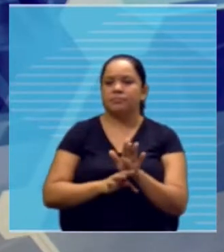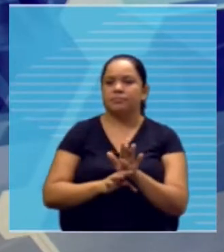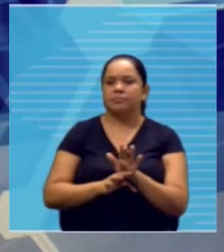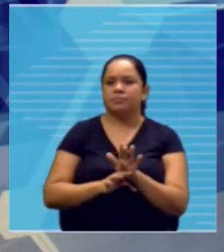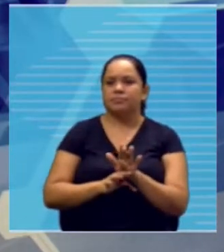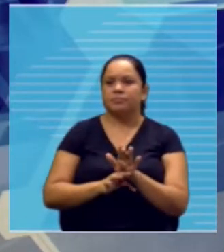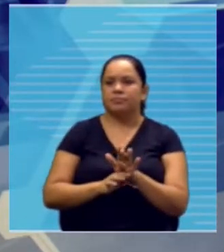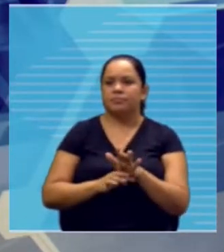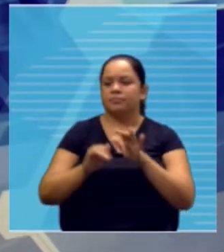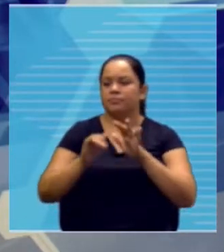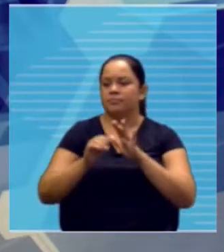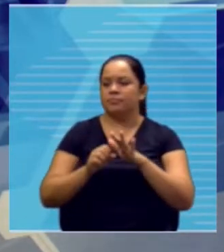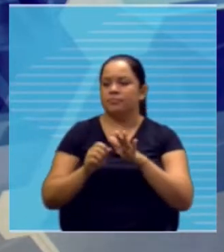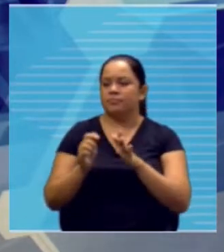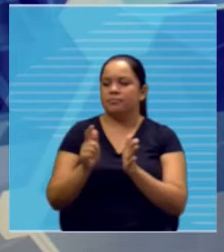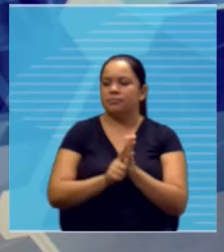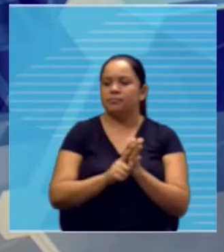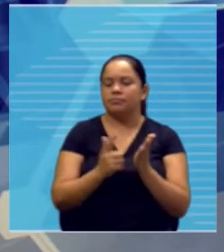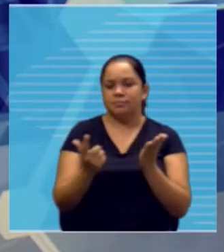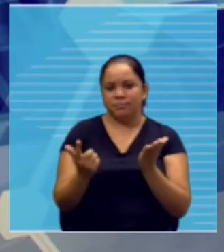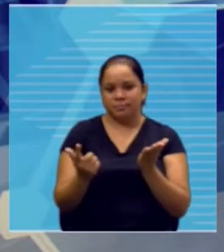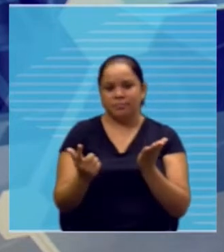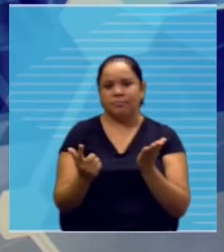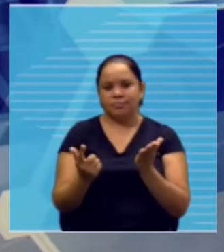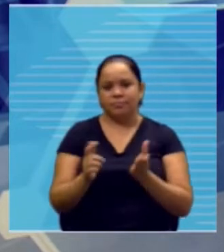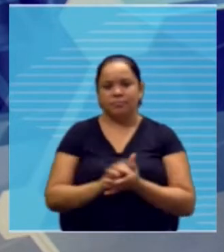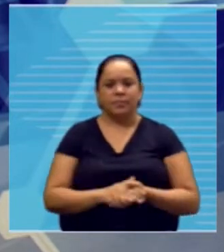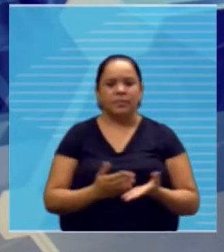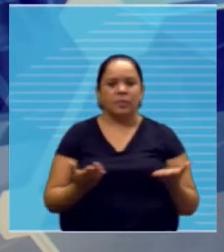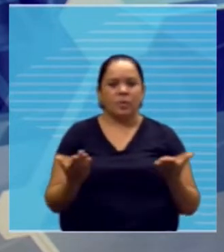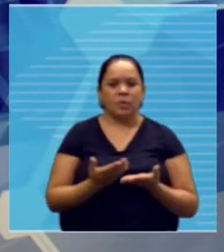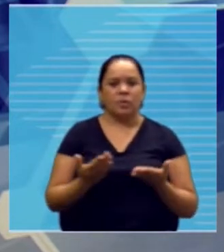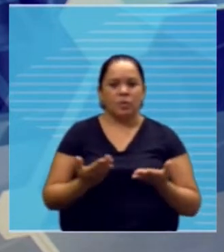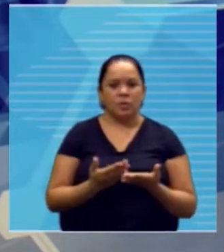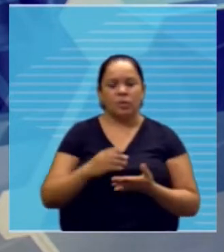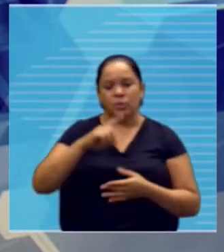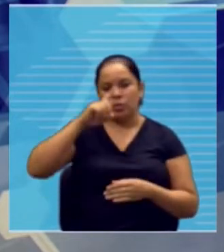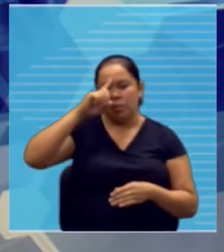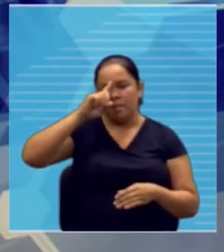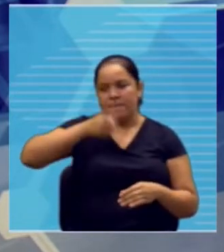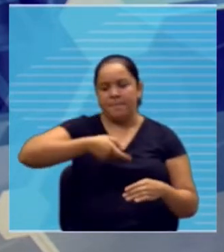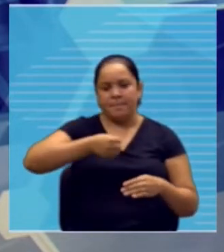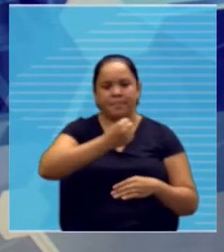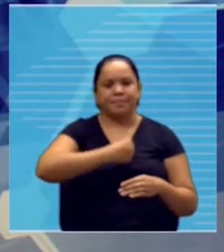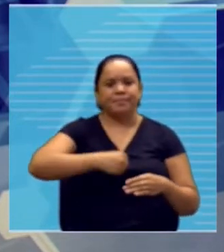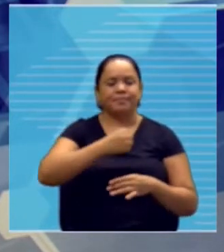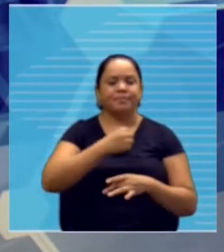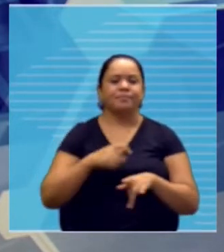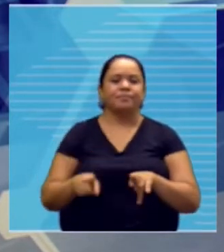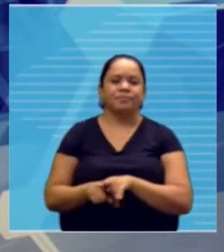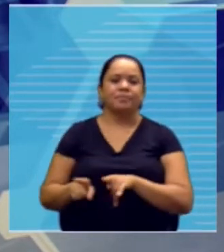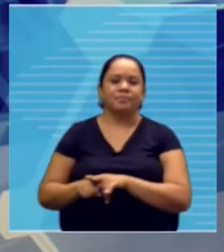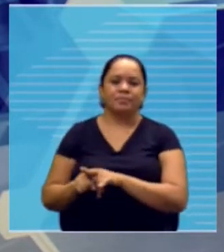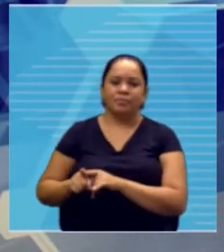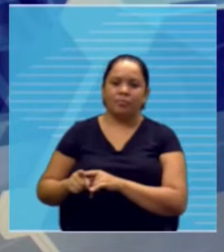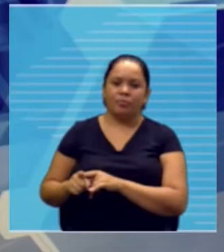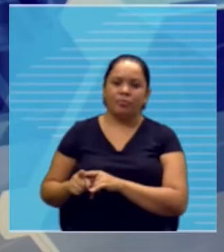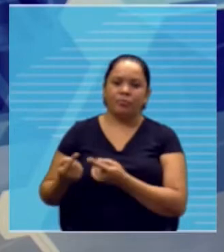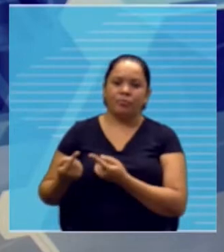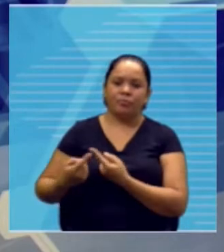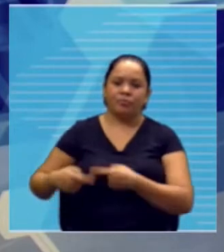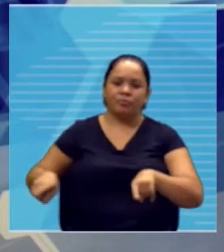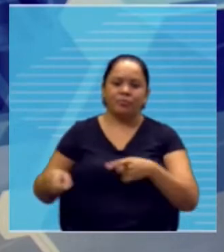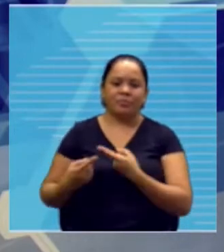textos jornalísticos para hoje a gente vai ver então receitas e músicas que a gente conseguir ver a gente vai até